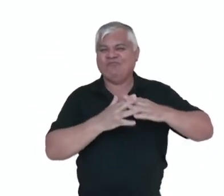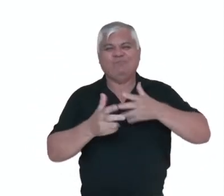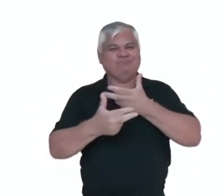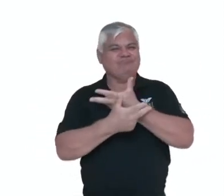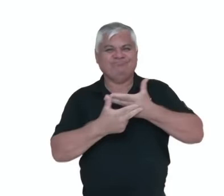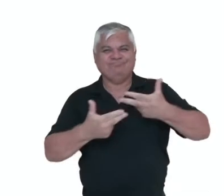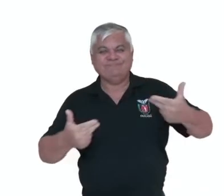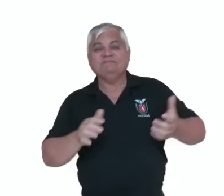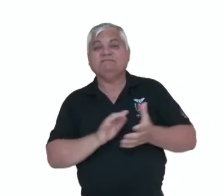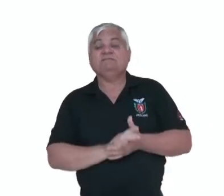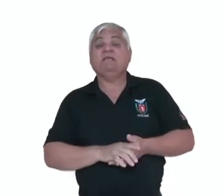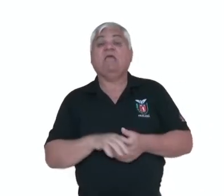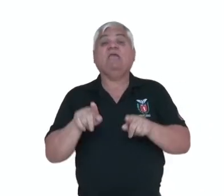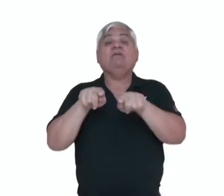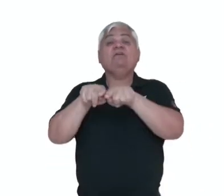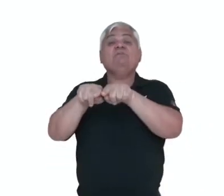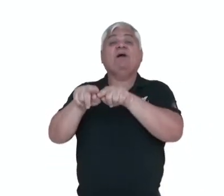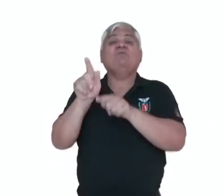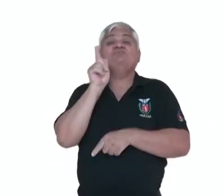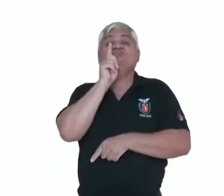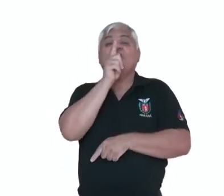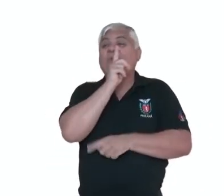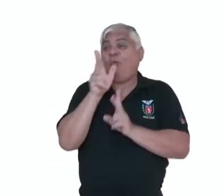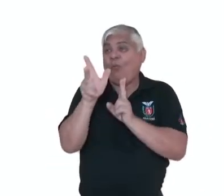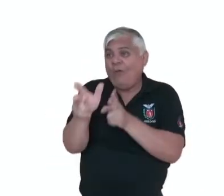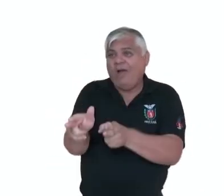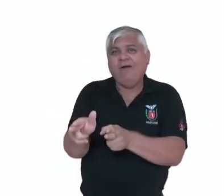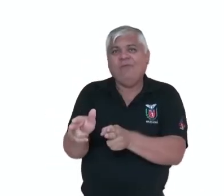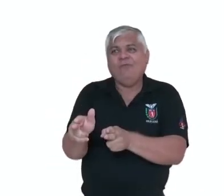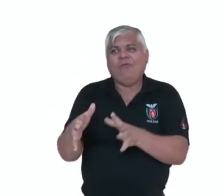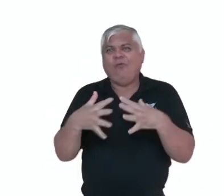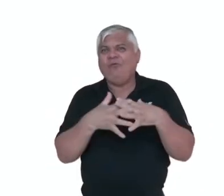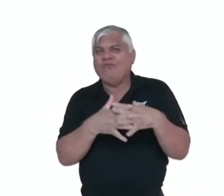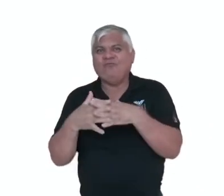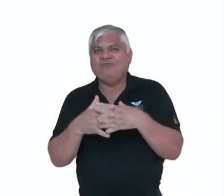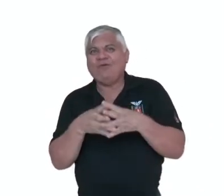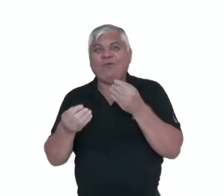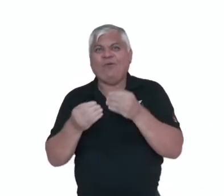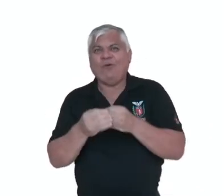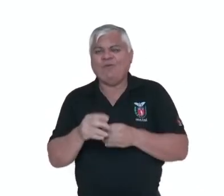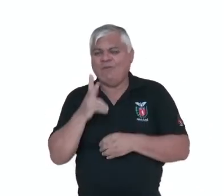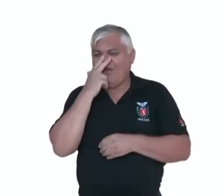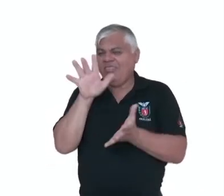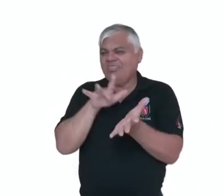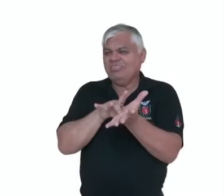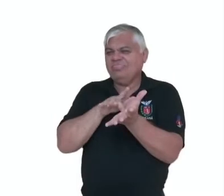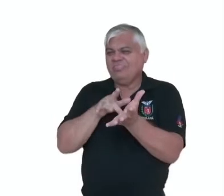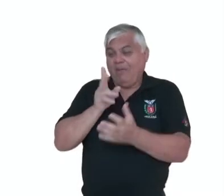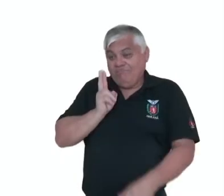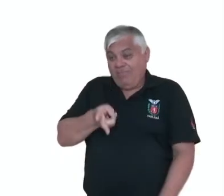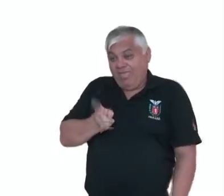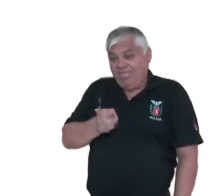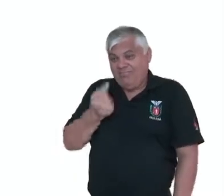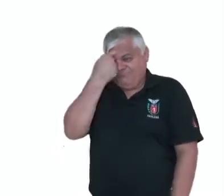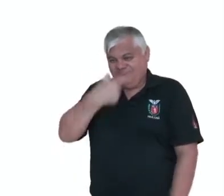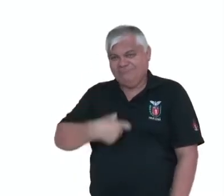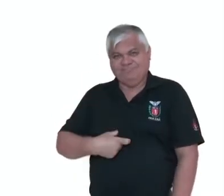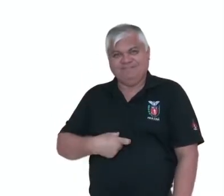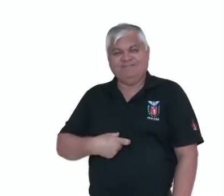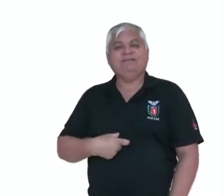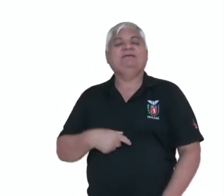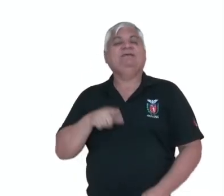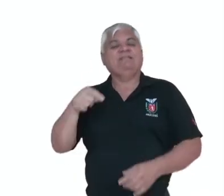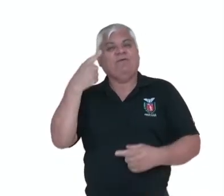por exemplo, irmãos gêmeos idênticos, né, que se passam por uma única criança. Então, a atividade consiste em